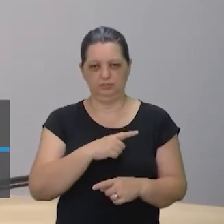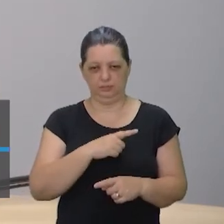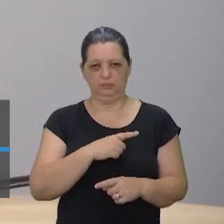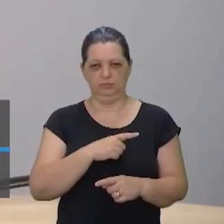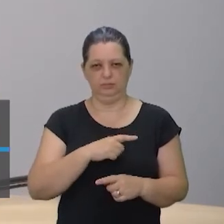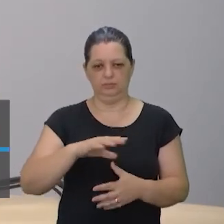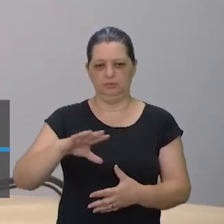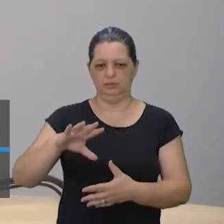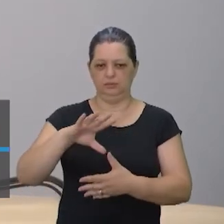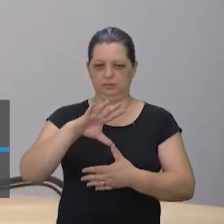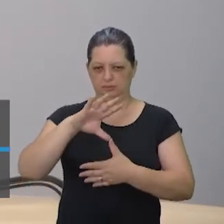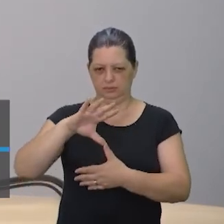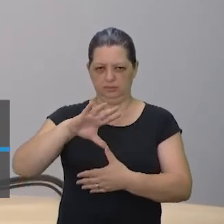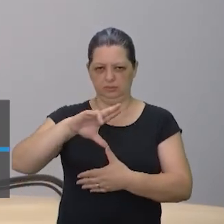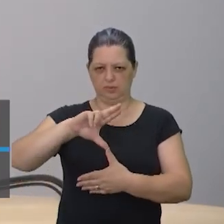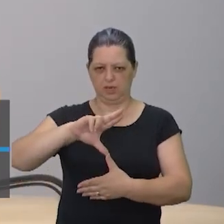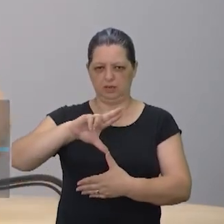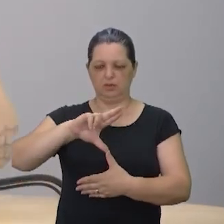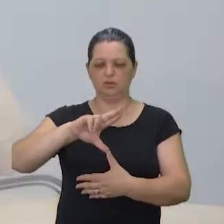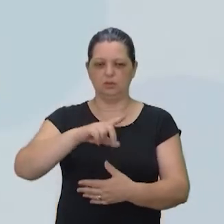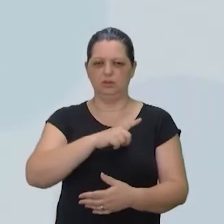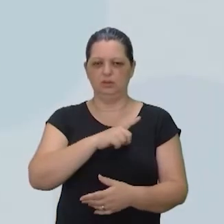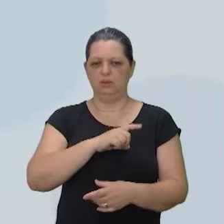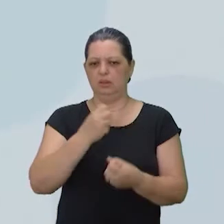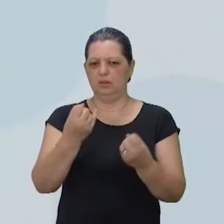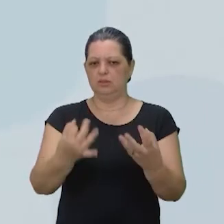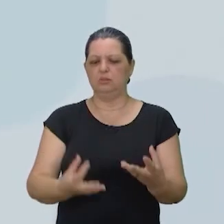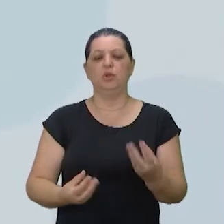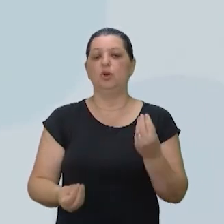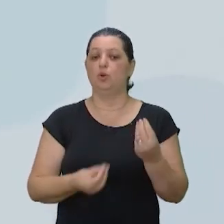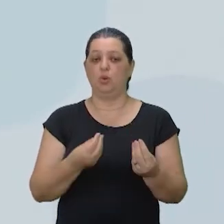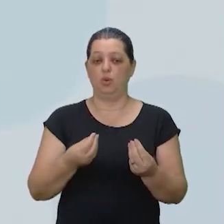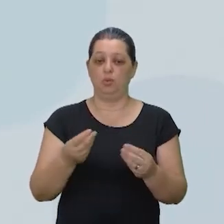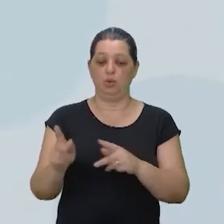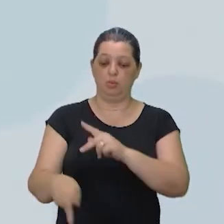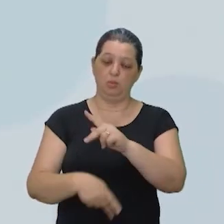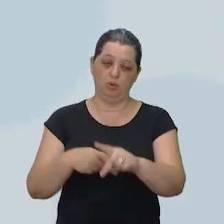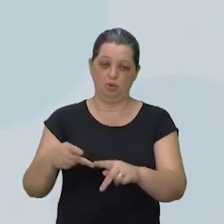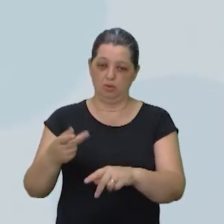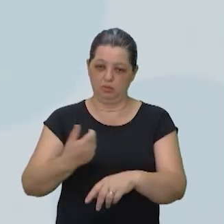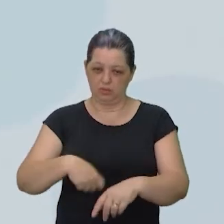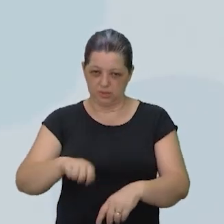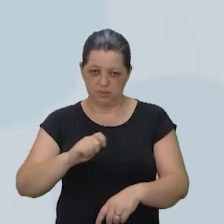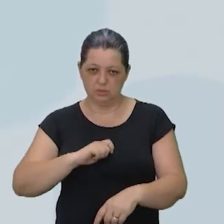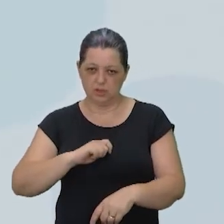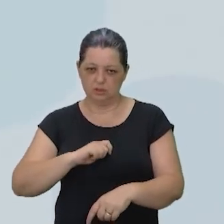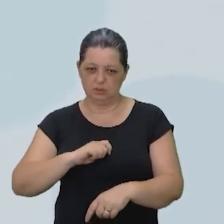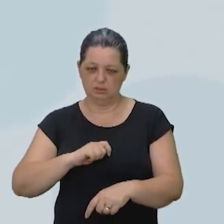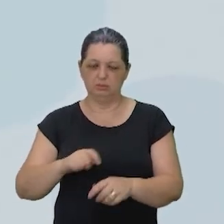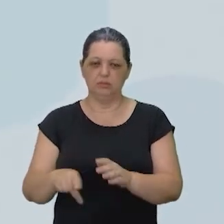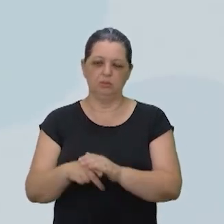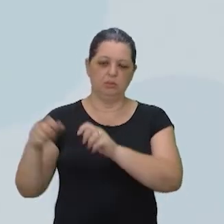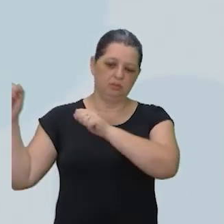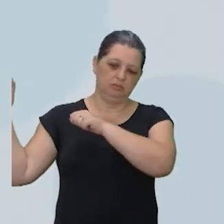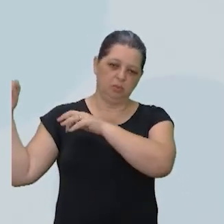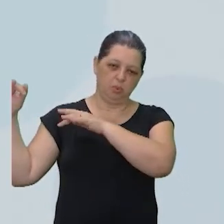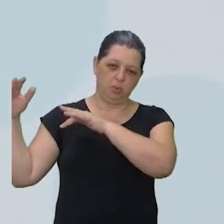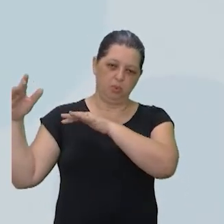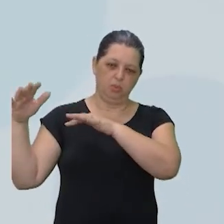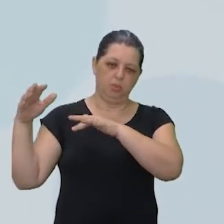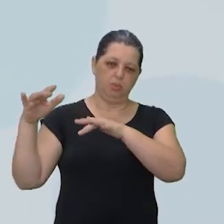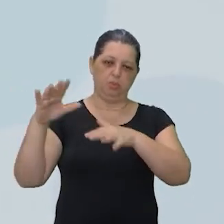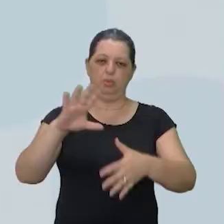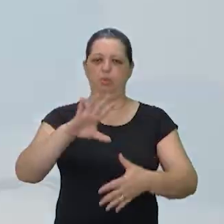Latina, em que ele conta para a gente como é que a chegada dos espanhóis à América foi simbolicamente como assim, como